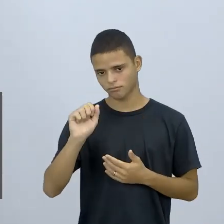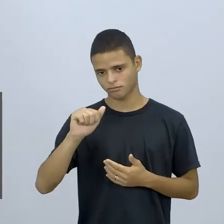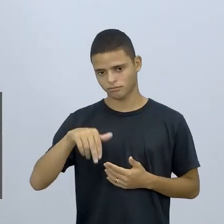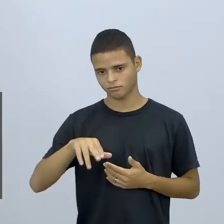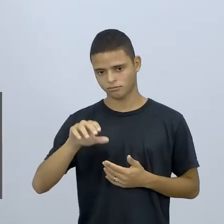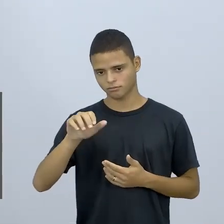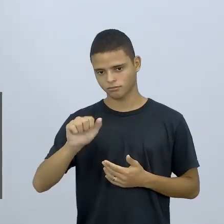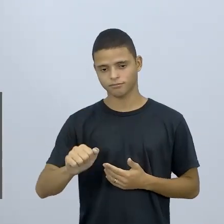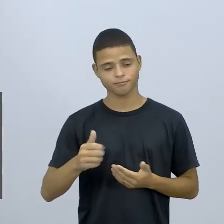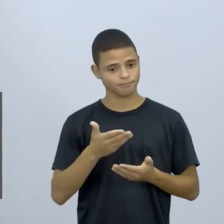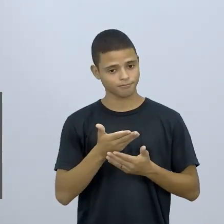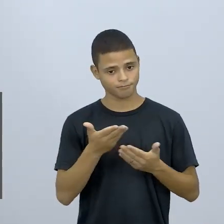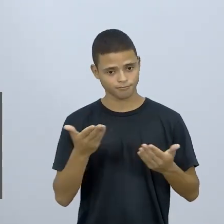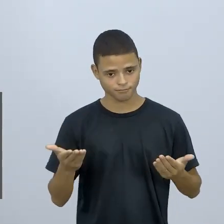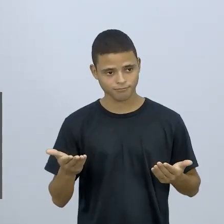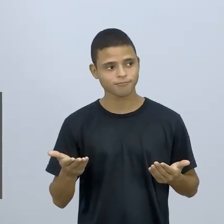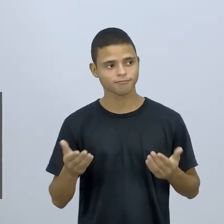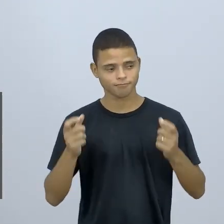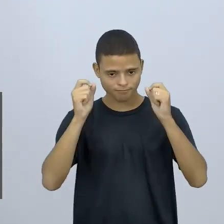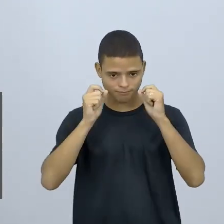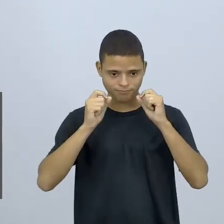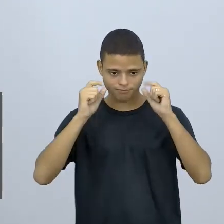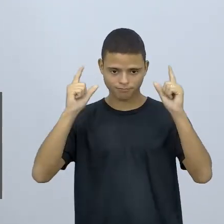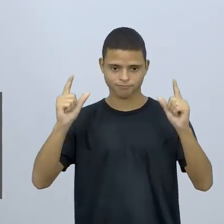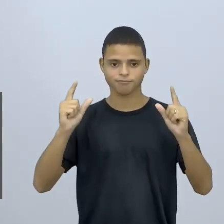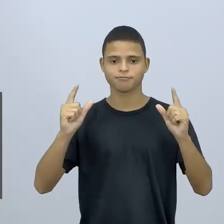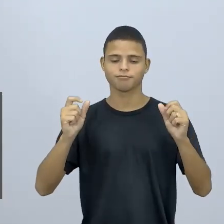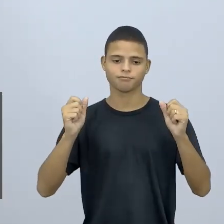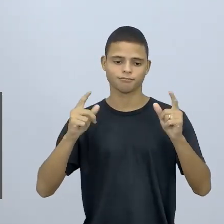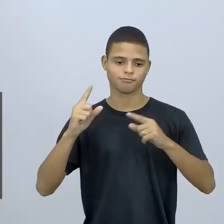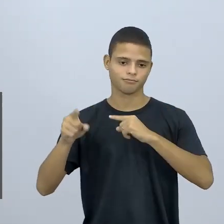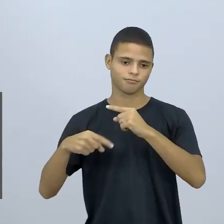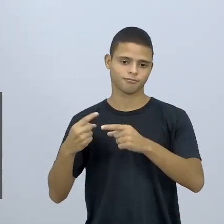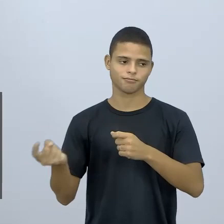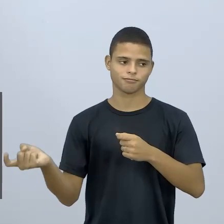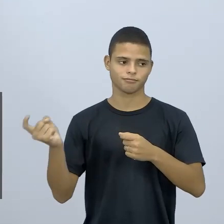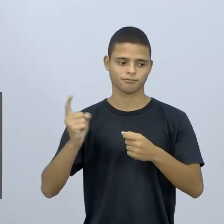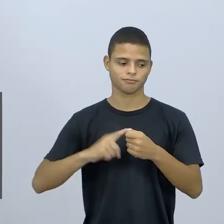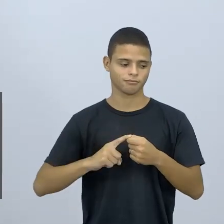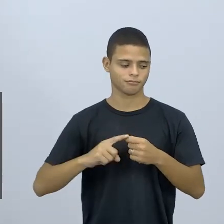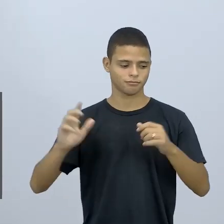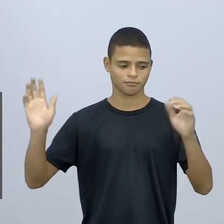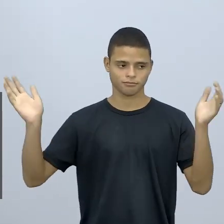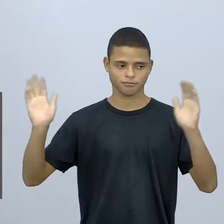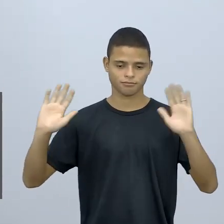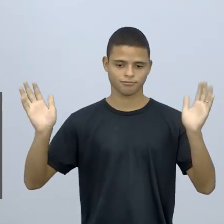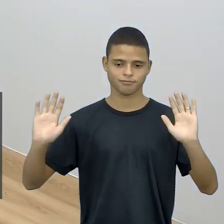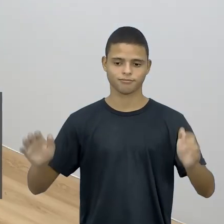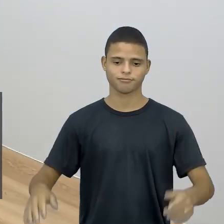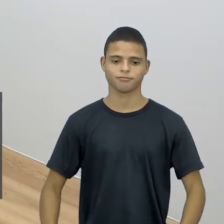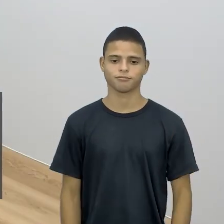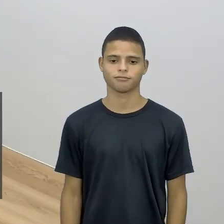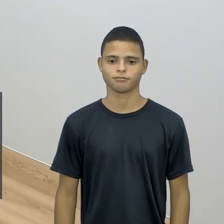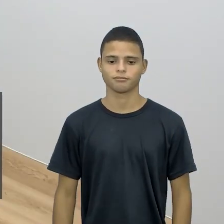Tânia. Obrigada e vocês fiquem aí, se liga na mídia. Eu volto na próxima aula. Tchau, gente.